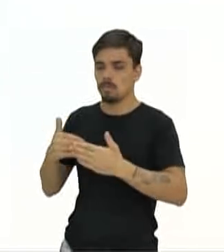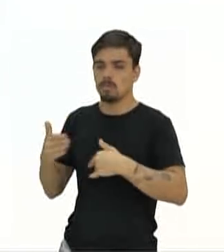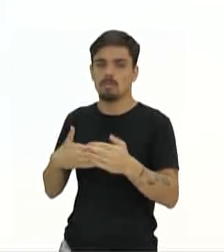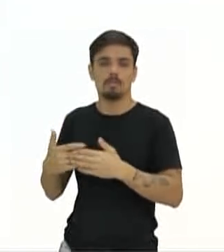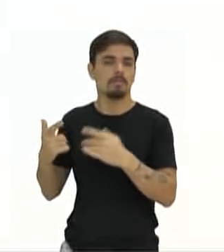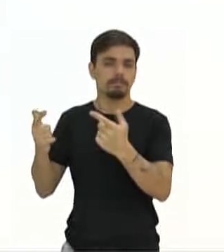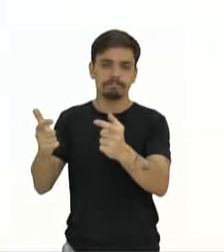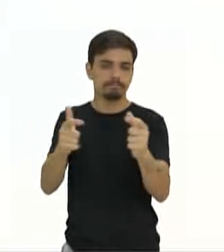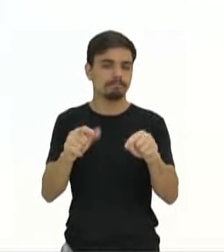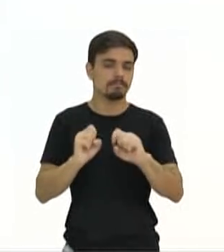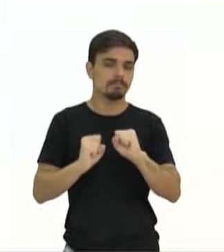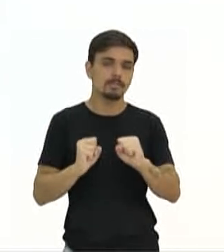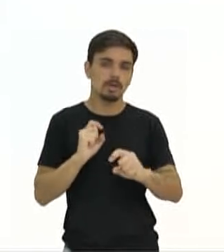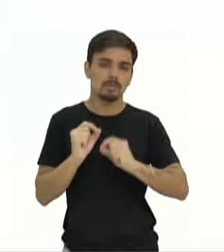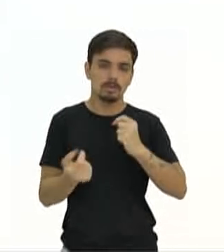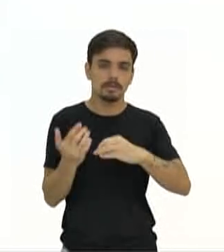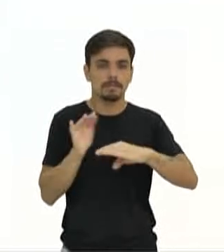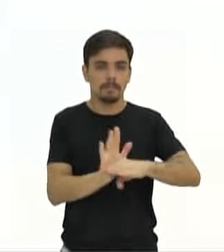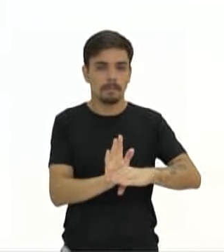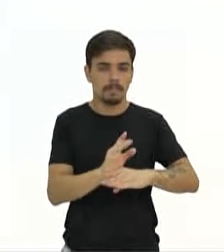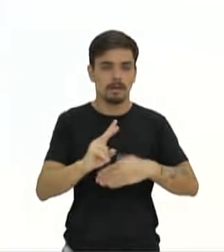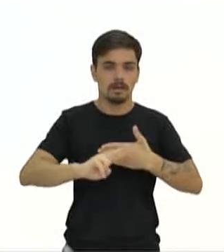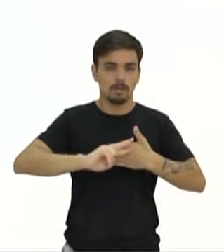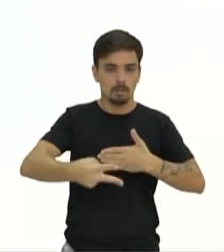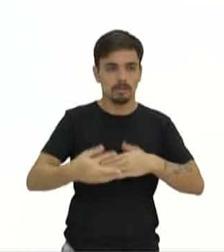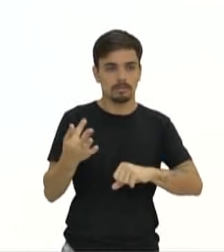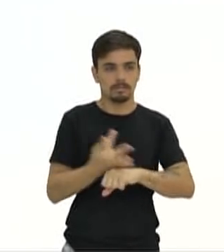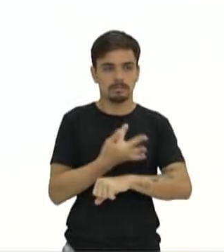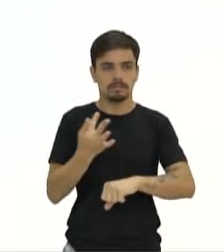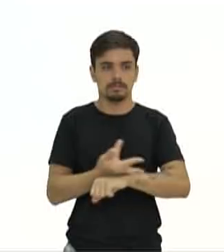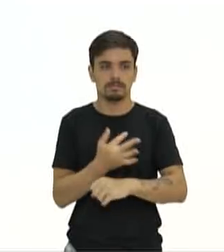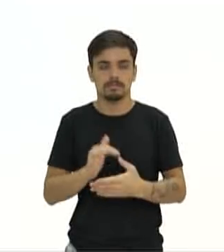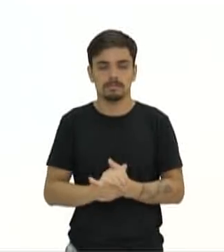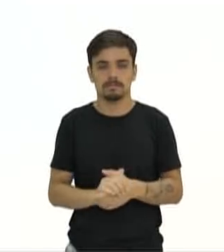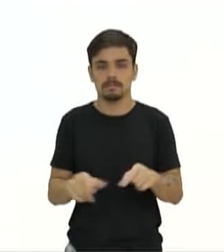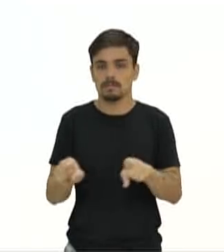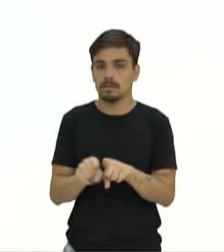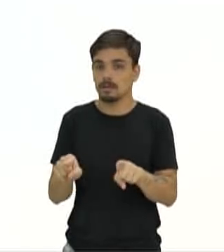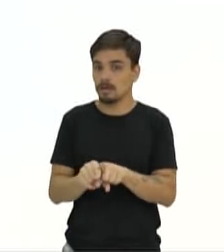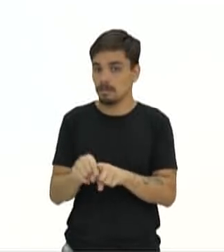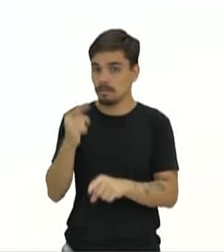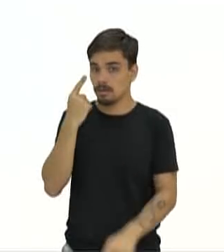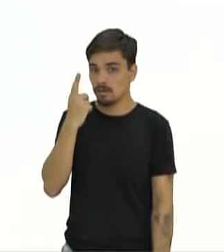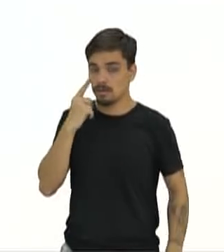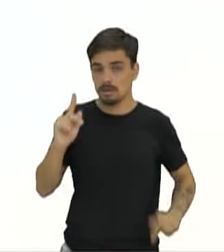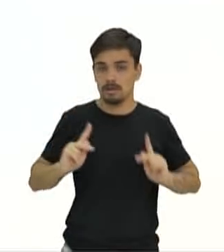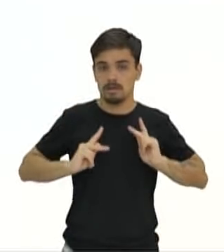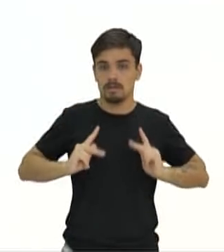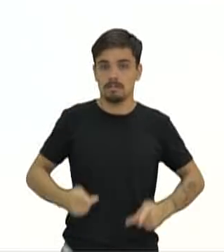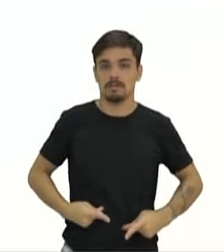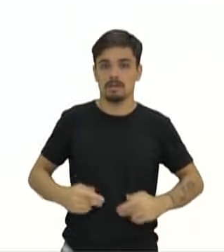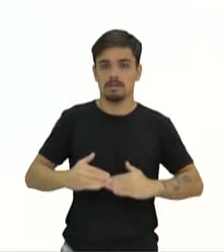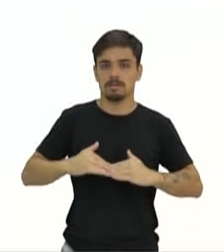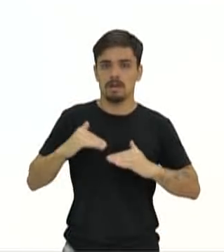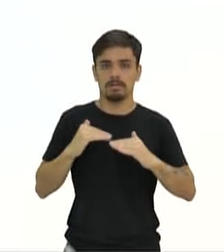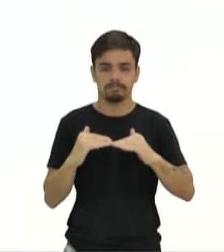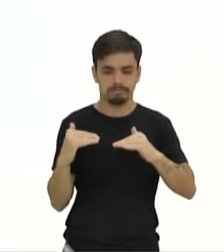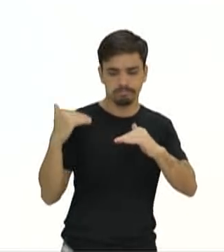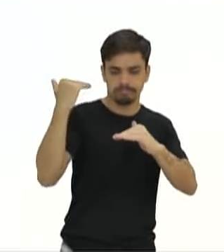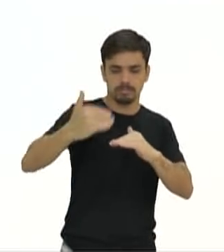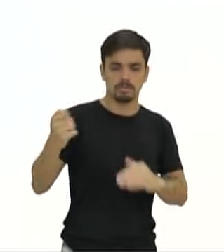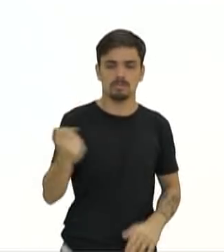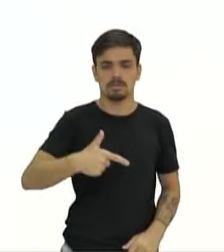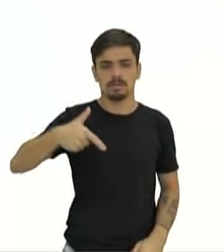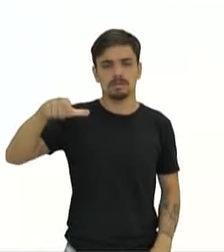parte, deve enfrentar as consequências. A humanidade está mais avançada do que jamais esteve.